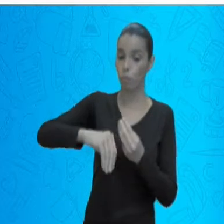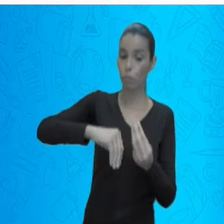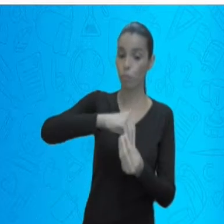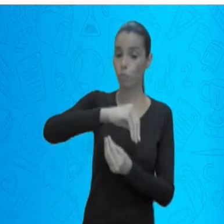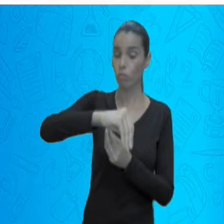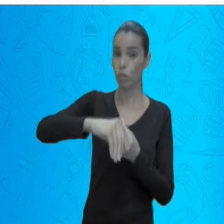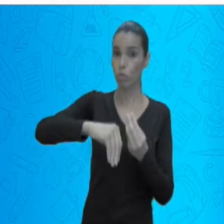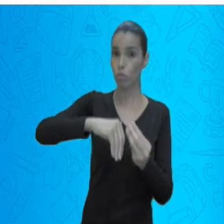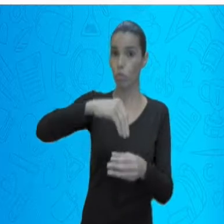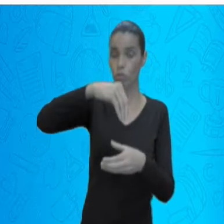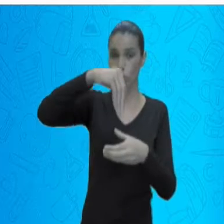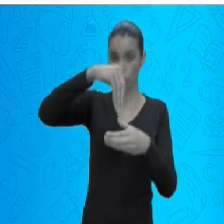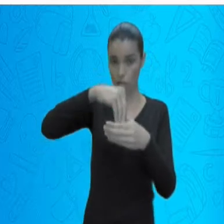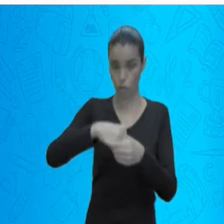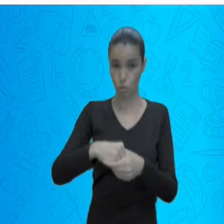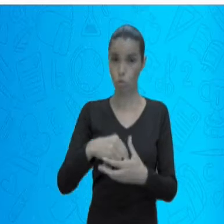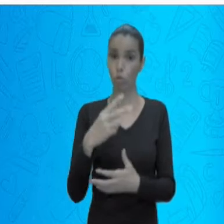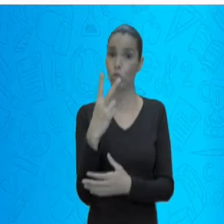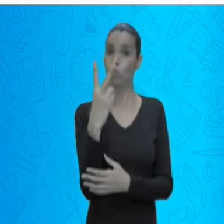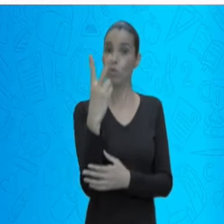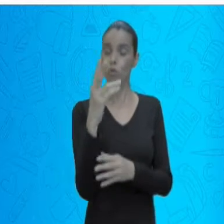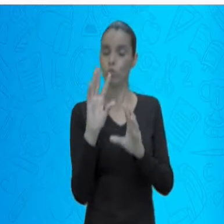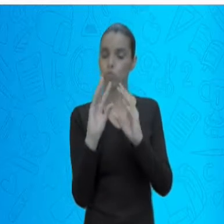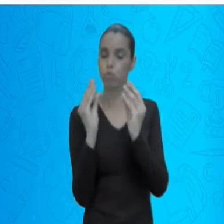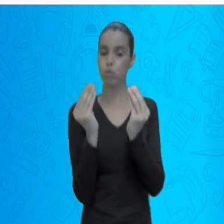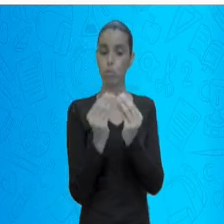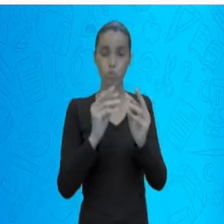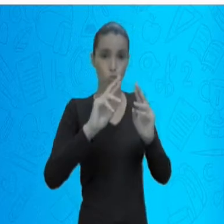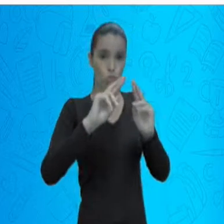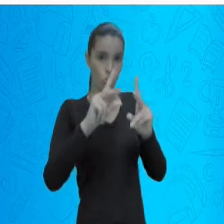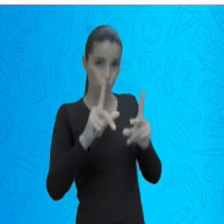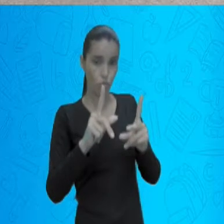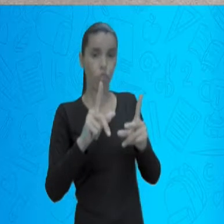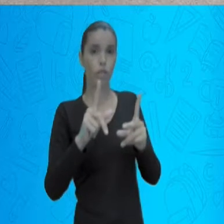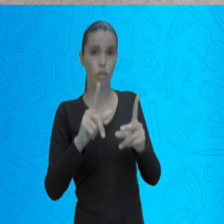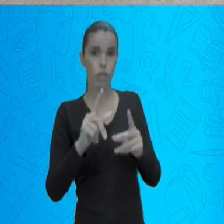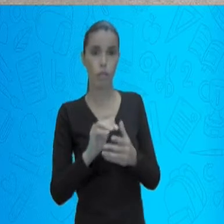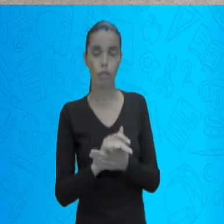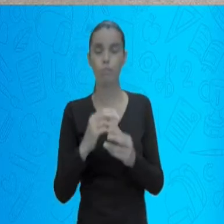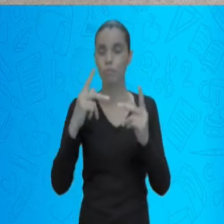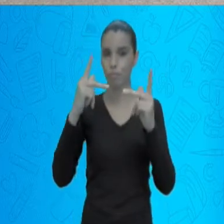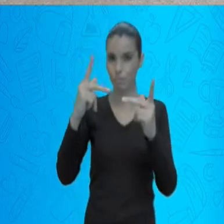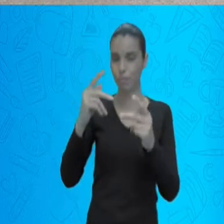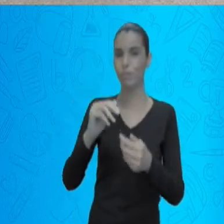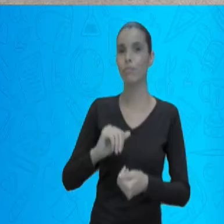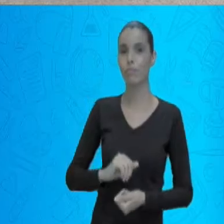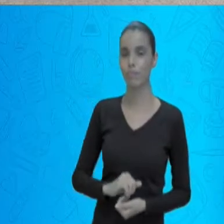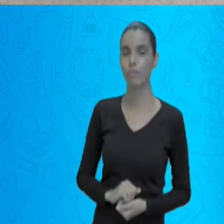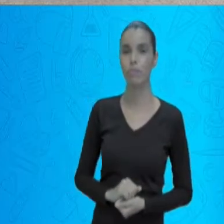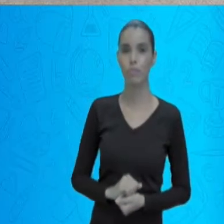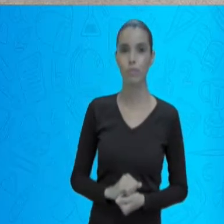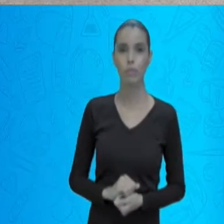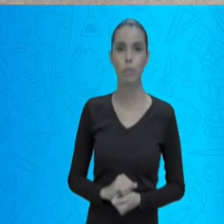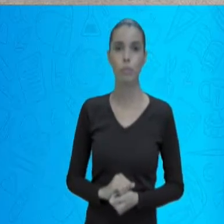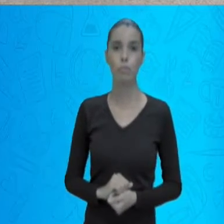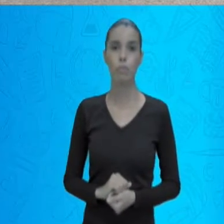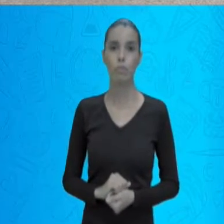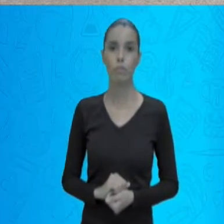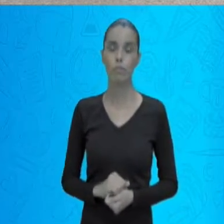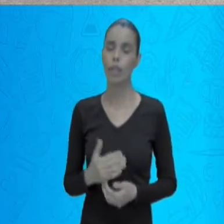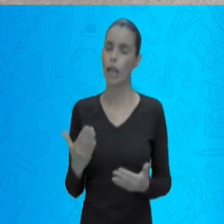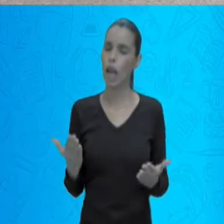substâncias diferentes em um mesmo recipiente. Então, pronto. Ninguém mais